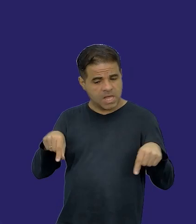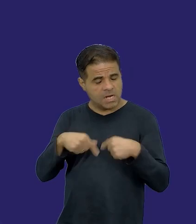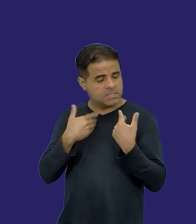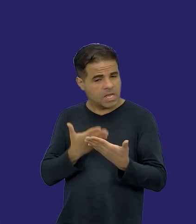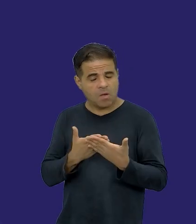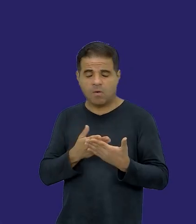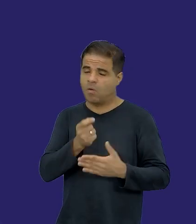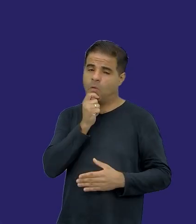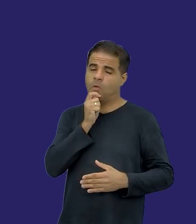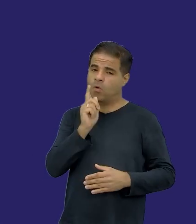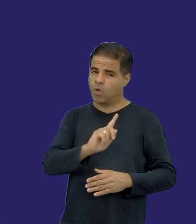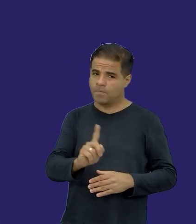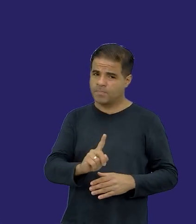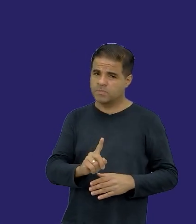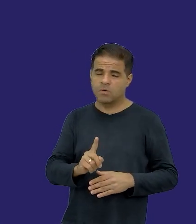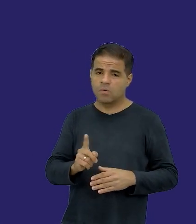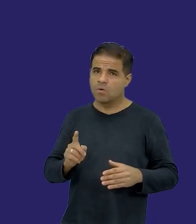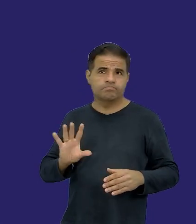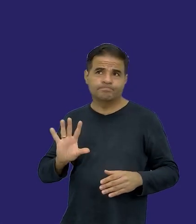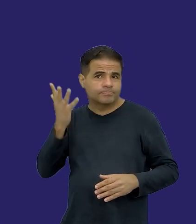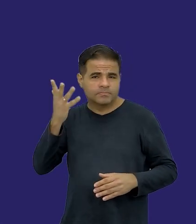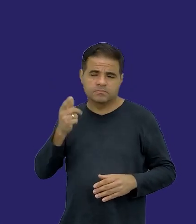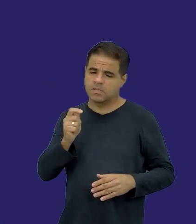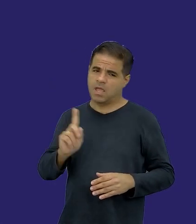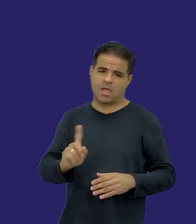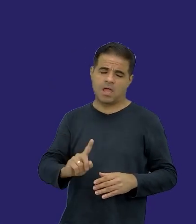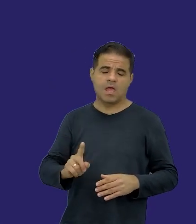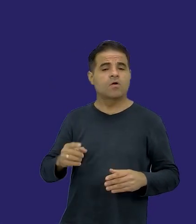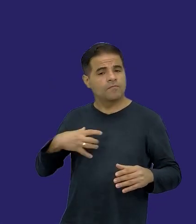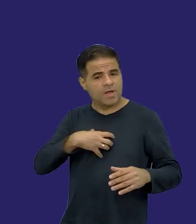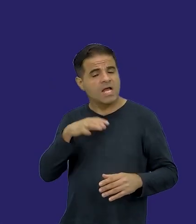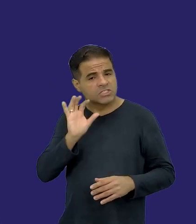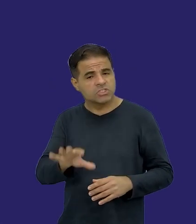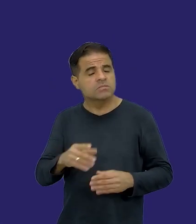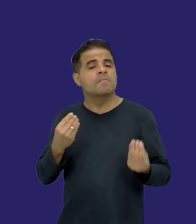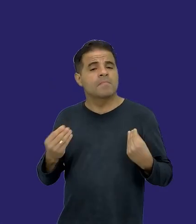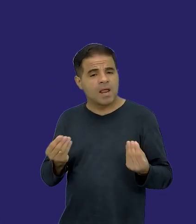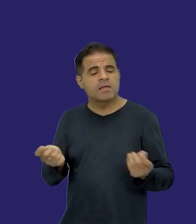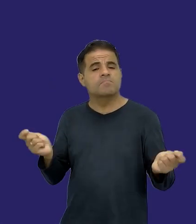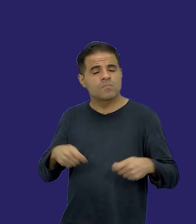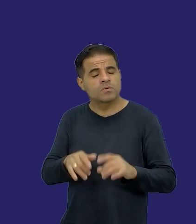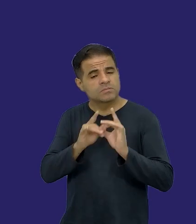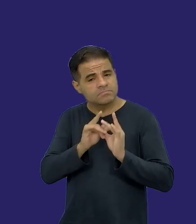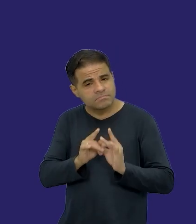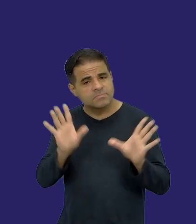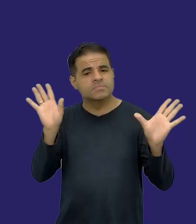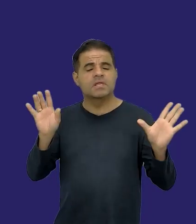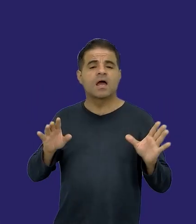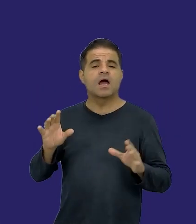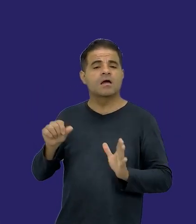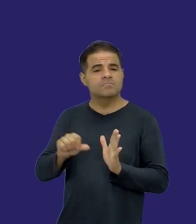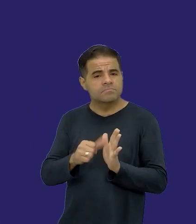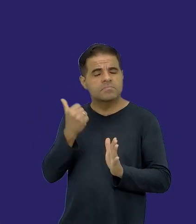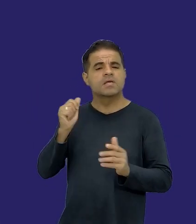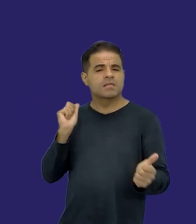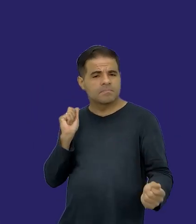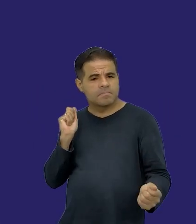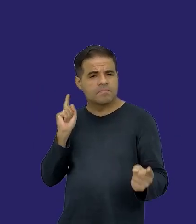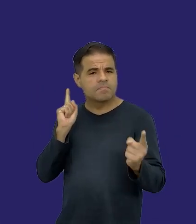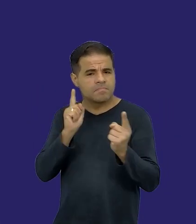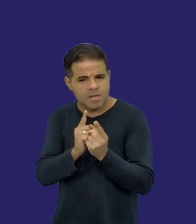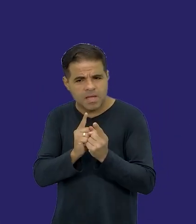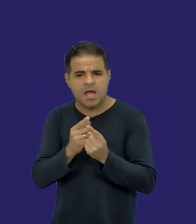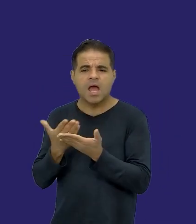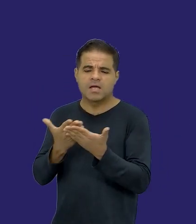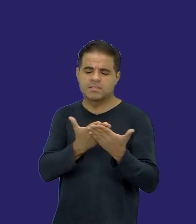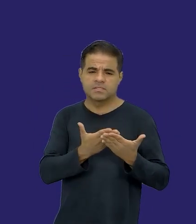aula. E isso não é por acaso, nós fazemos dessa forma para possibilitar essa primeira aproximação com